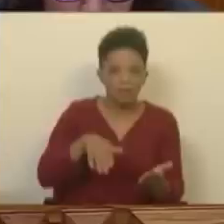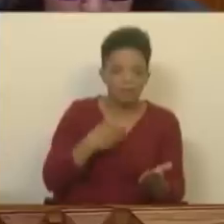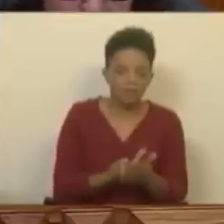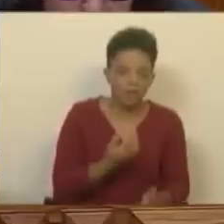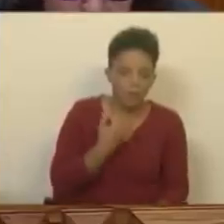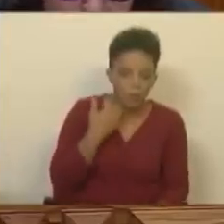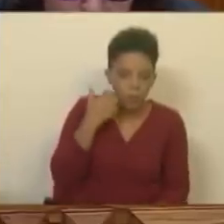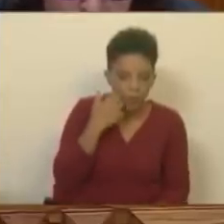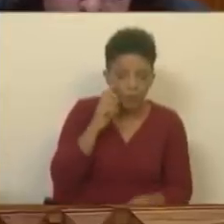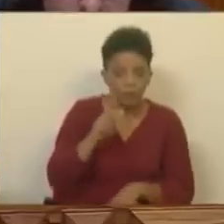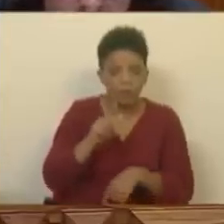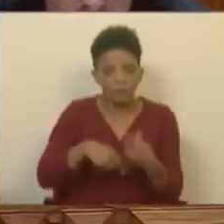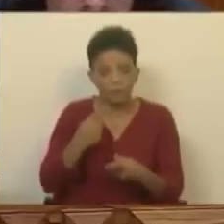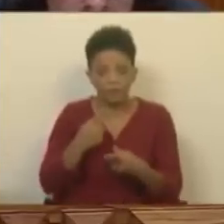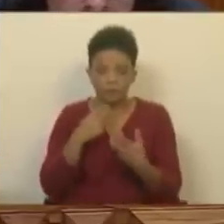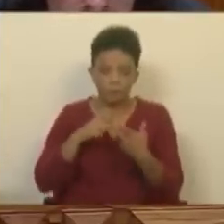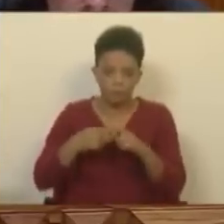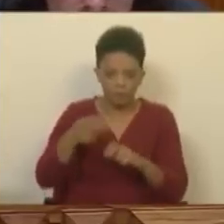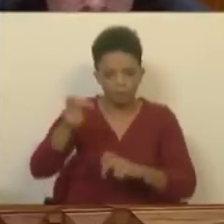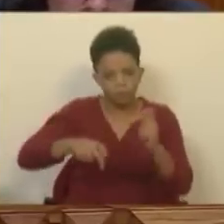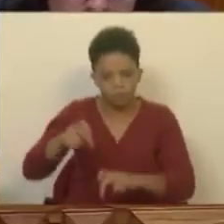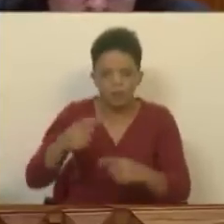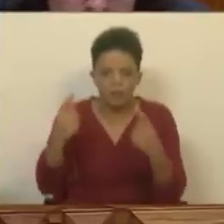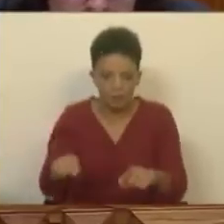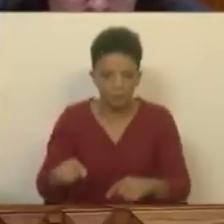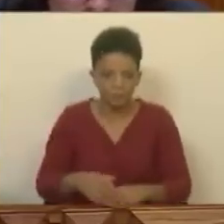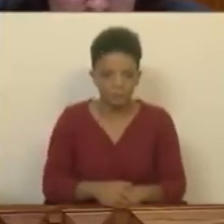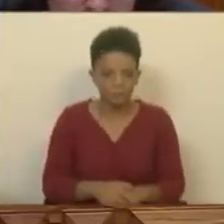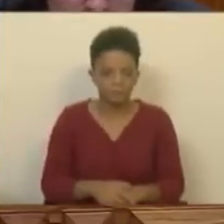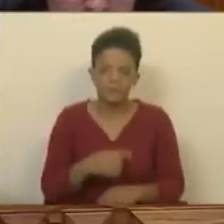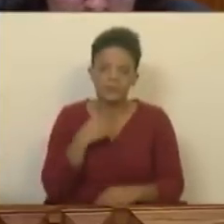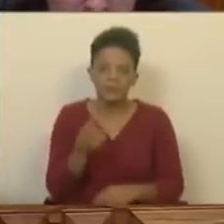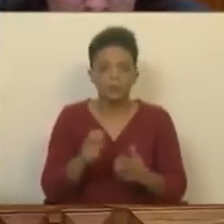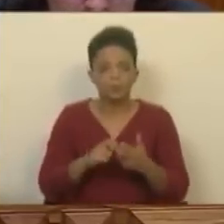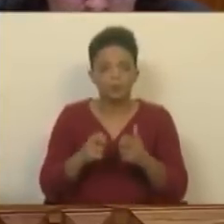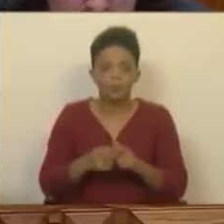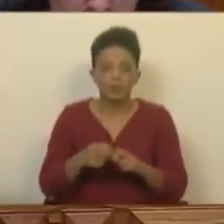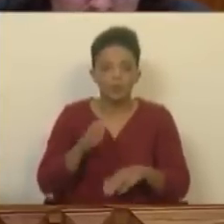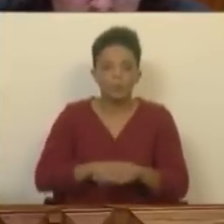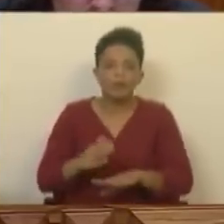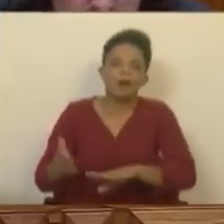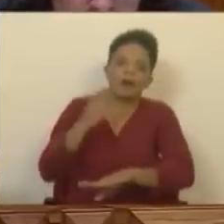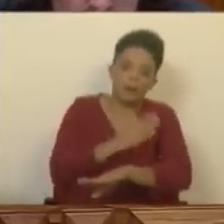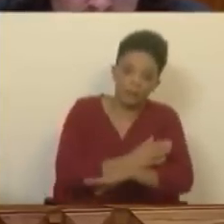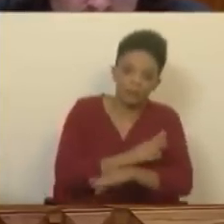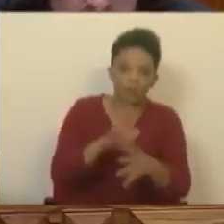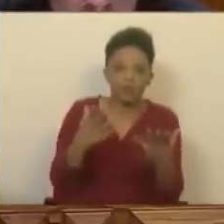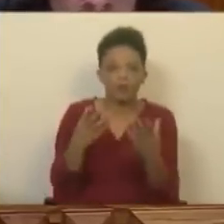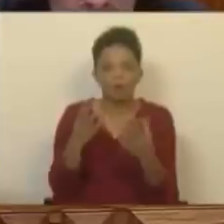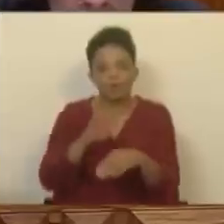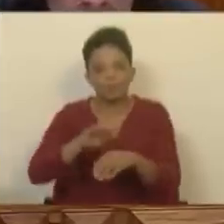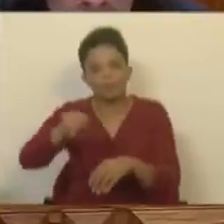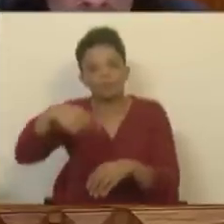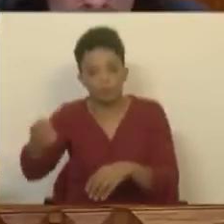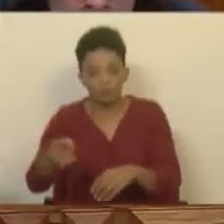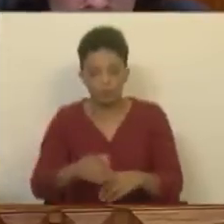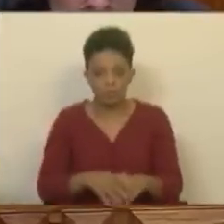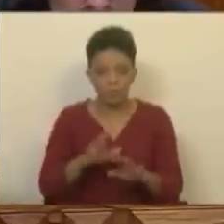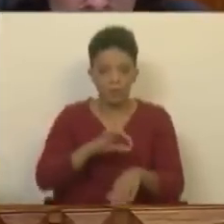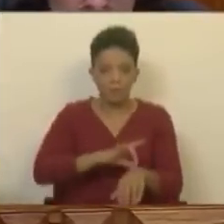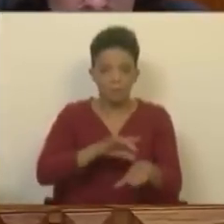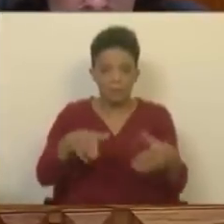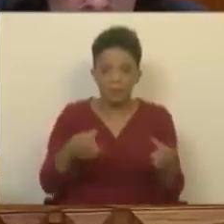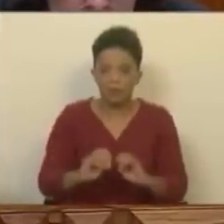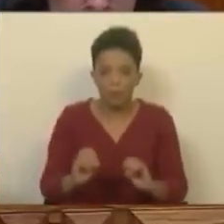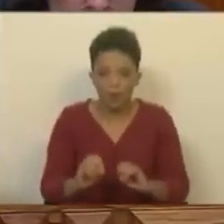depois no meio disto tivemos muitos problemas eles acham dizem sempre por problemas foram antes ou com os outros como se não tivesse investido na